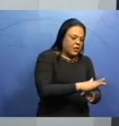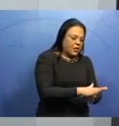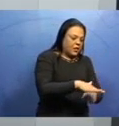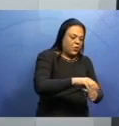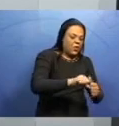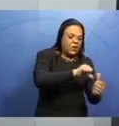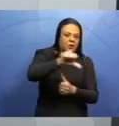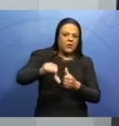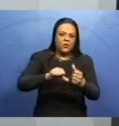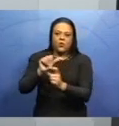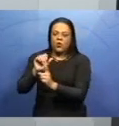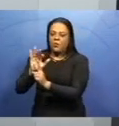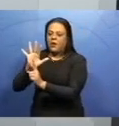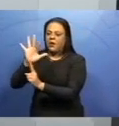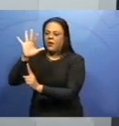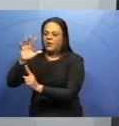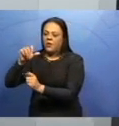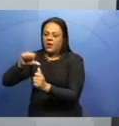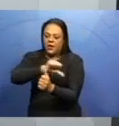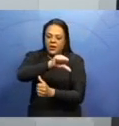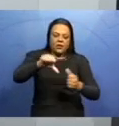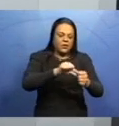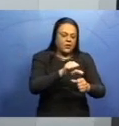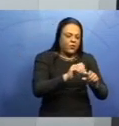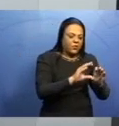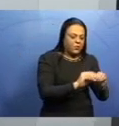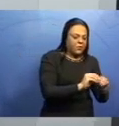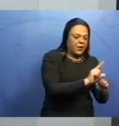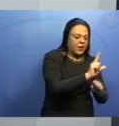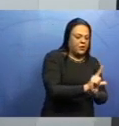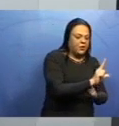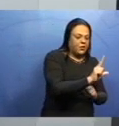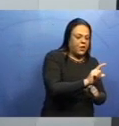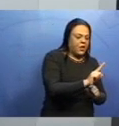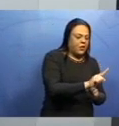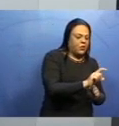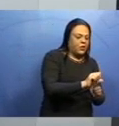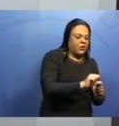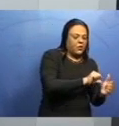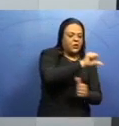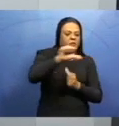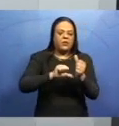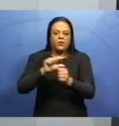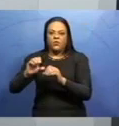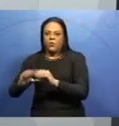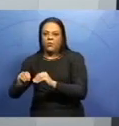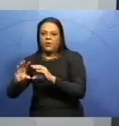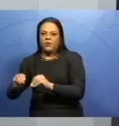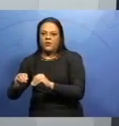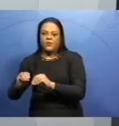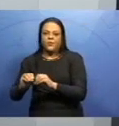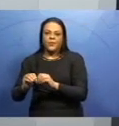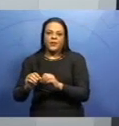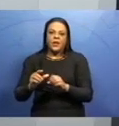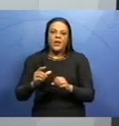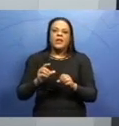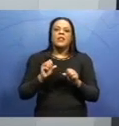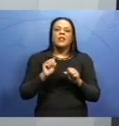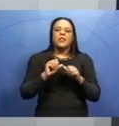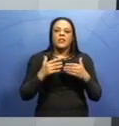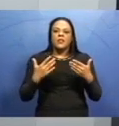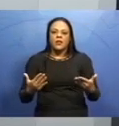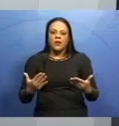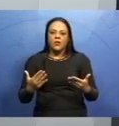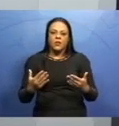gasoso, do gasoso para o líquido e do líquido para o sólido. Ou seja, seu estado irá se alterar